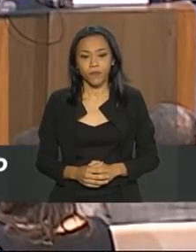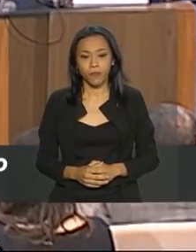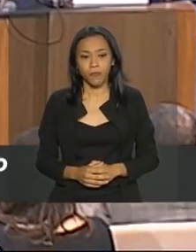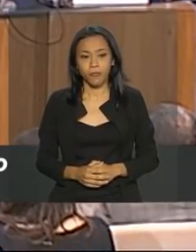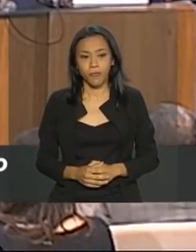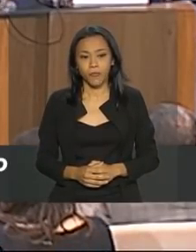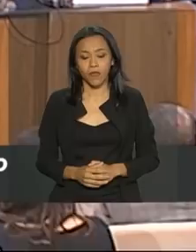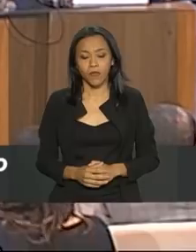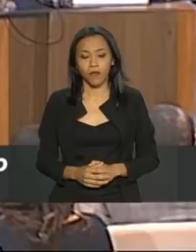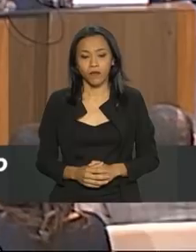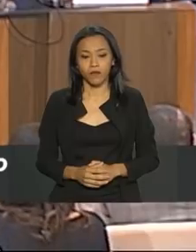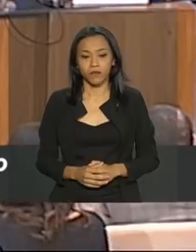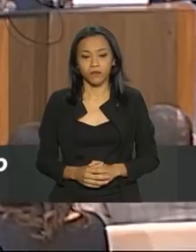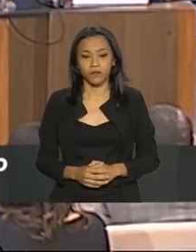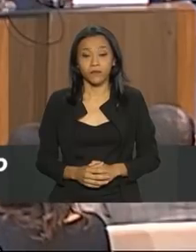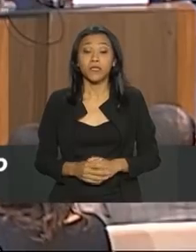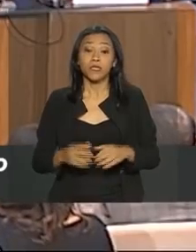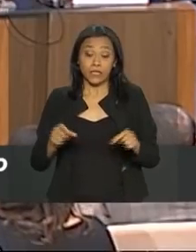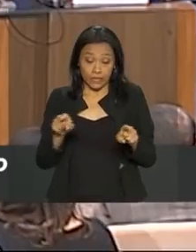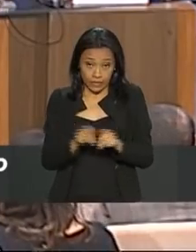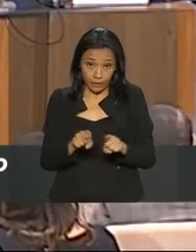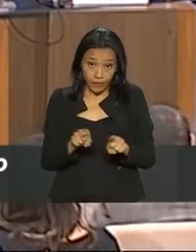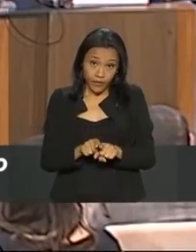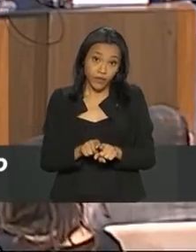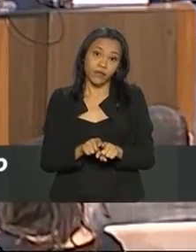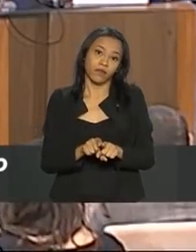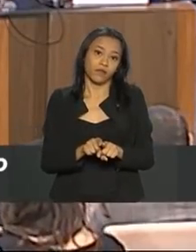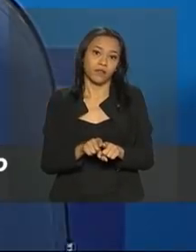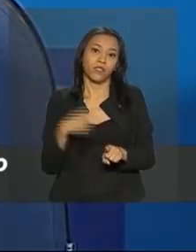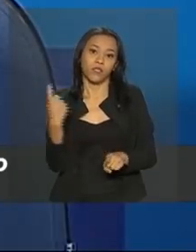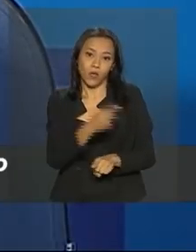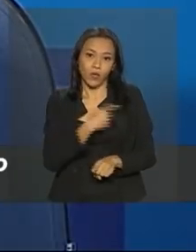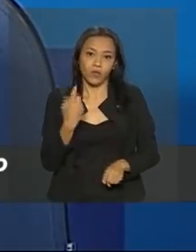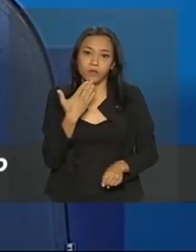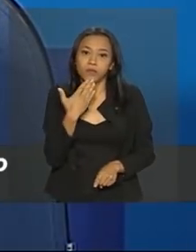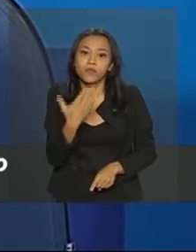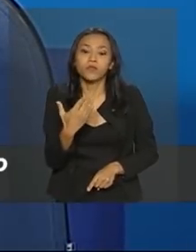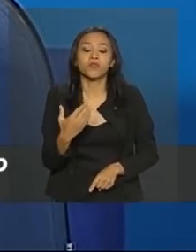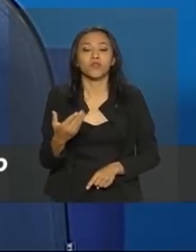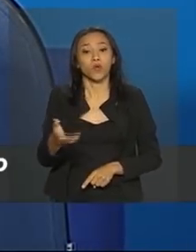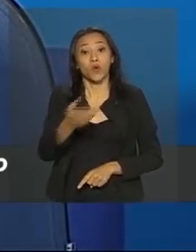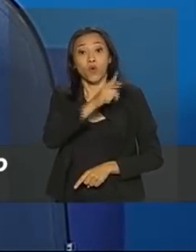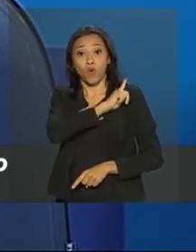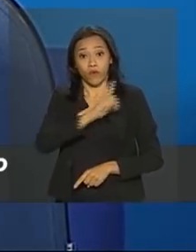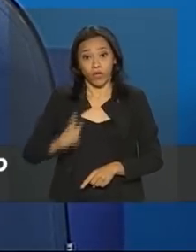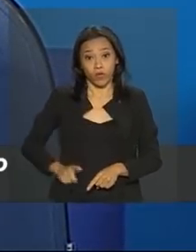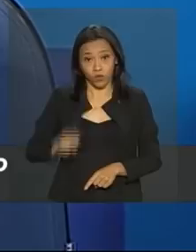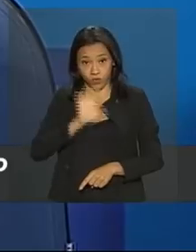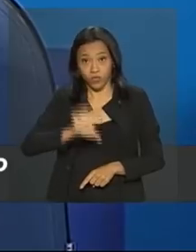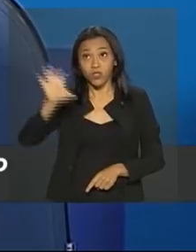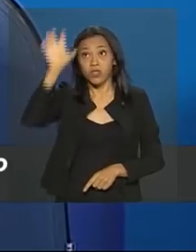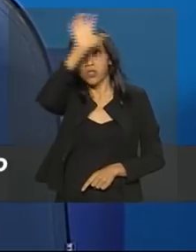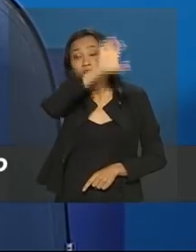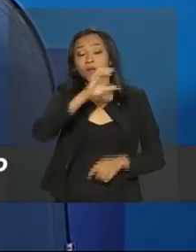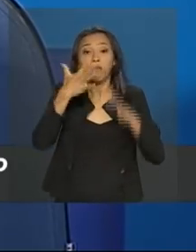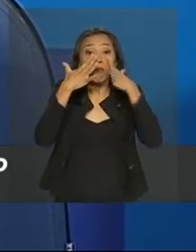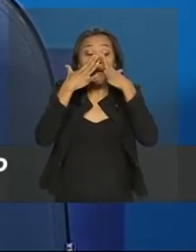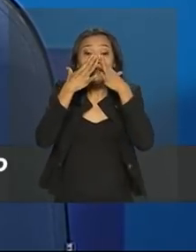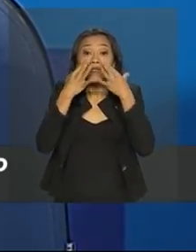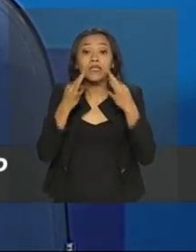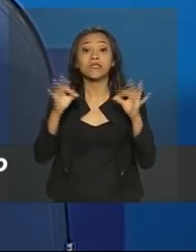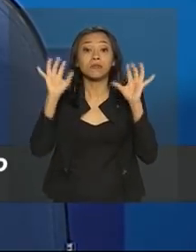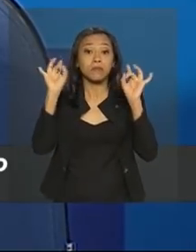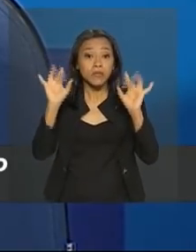os jogadores é pedimos também para os governadores uma atenção especial para a questão do abastecimento